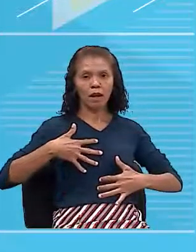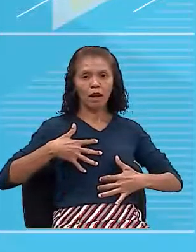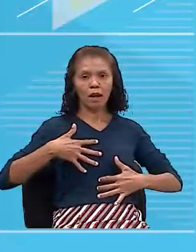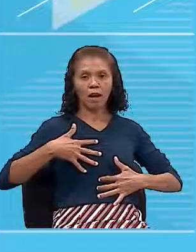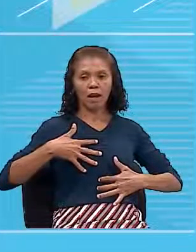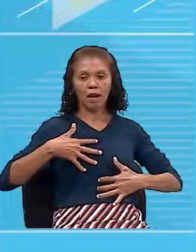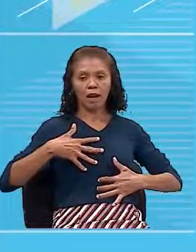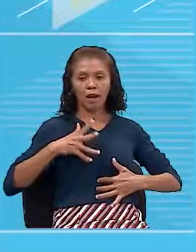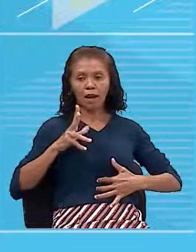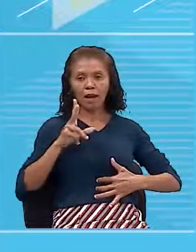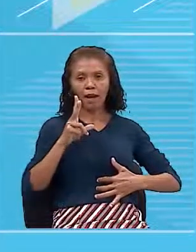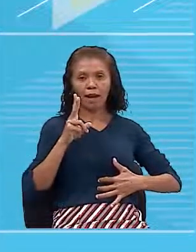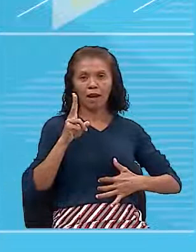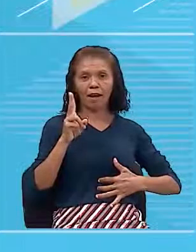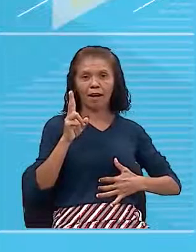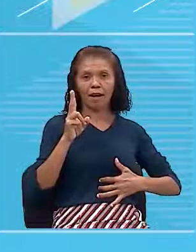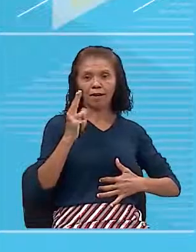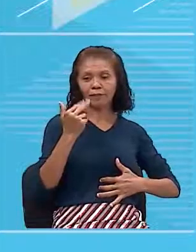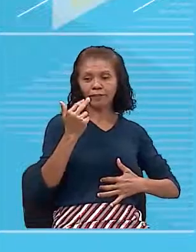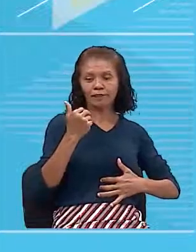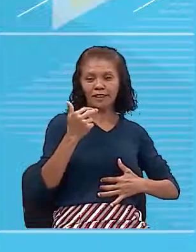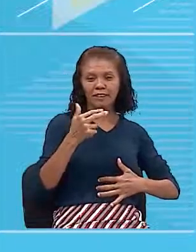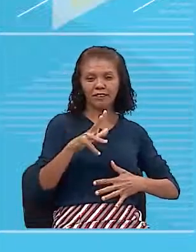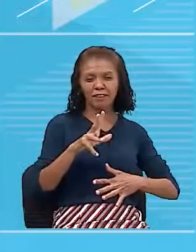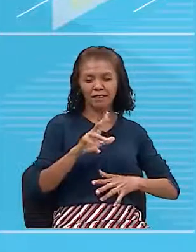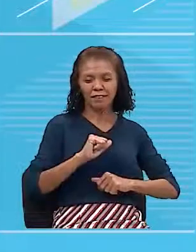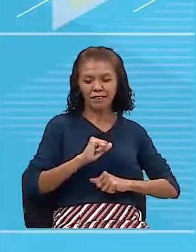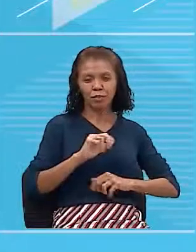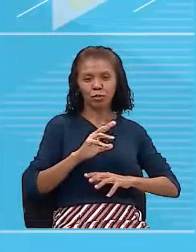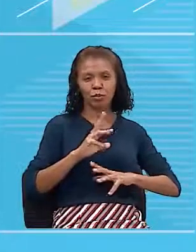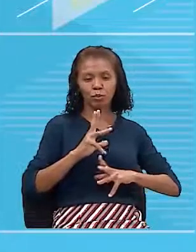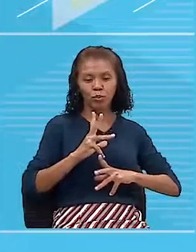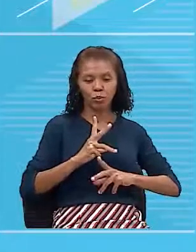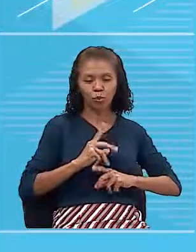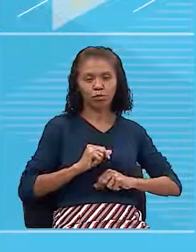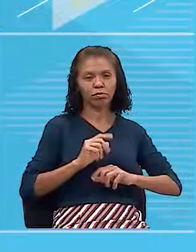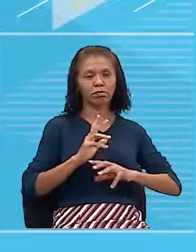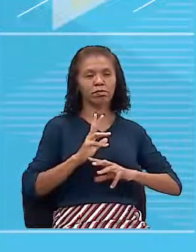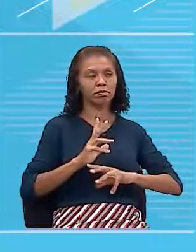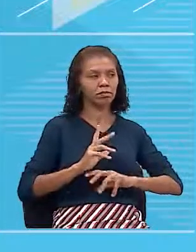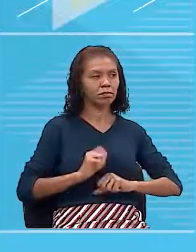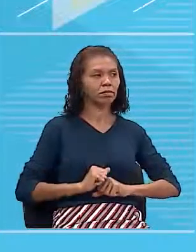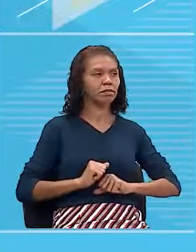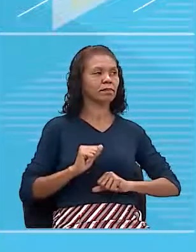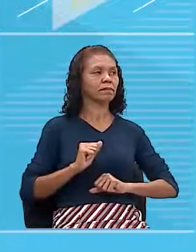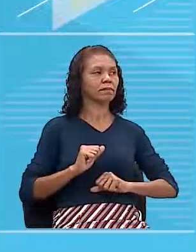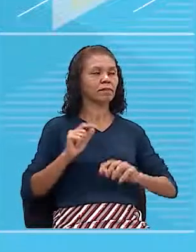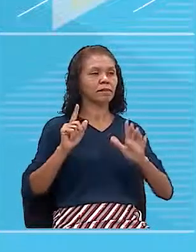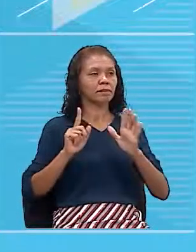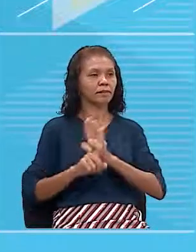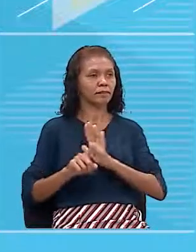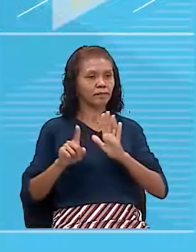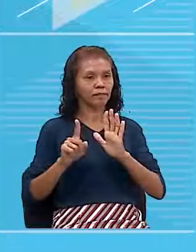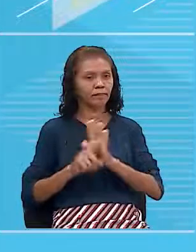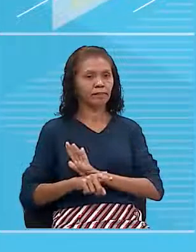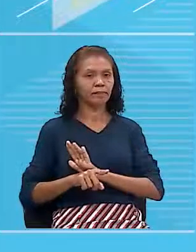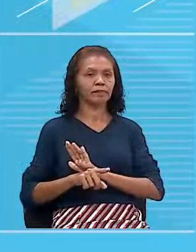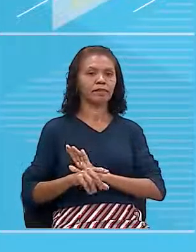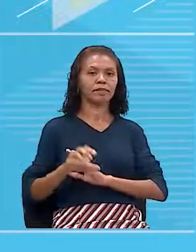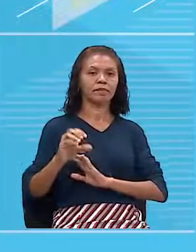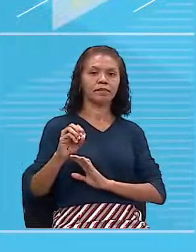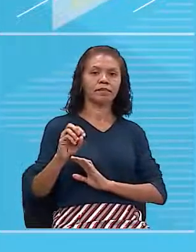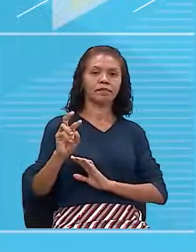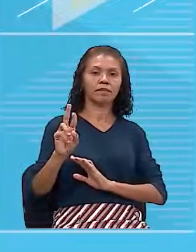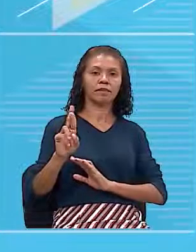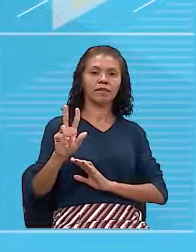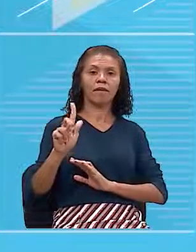consumida tão no processo de respiração celular quem sabe qual organela responsável pela